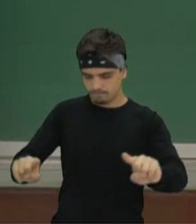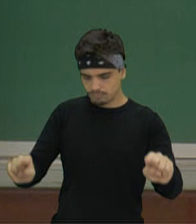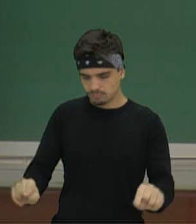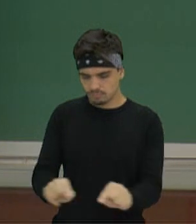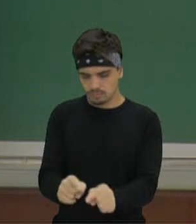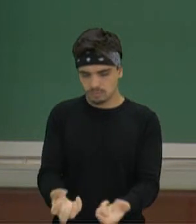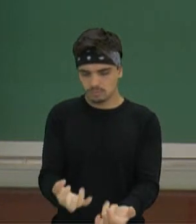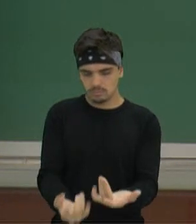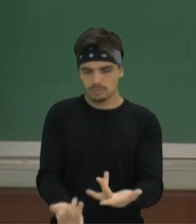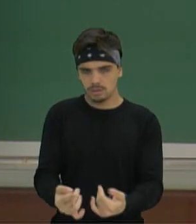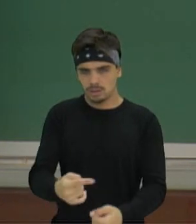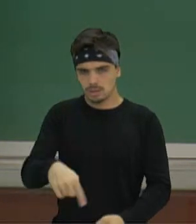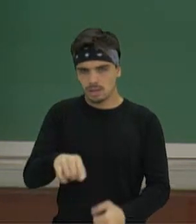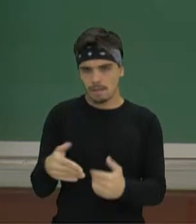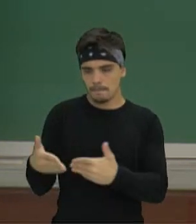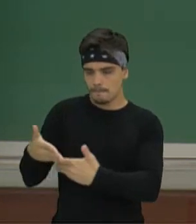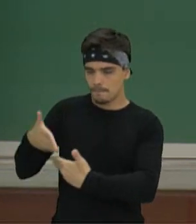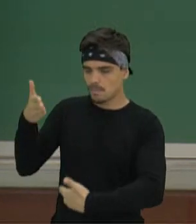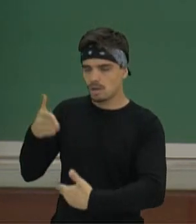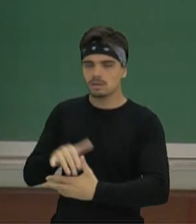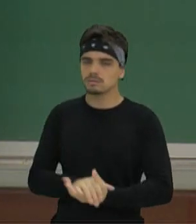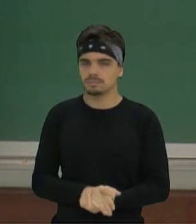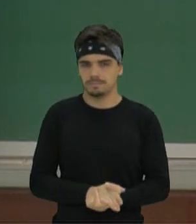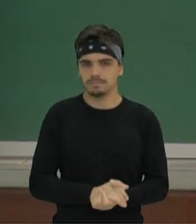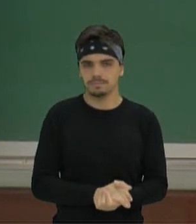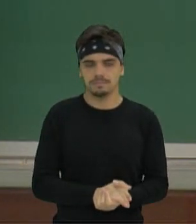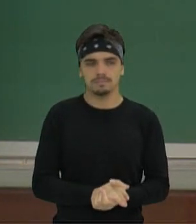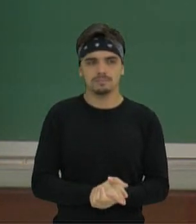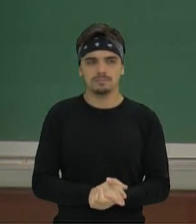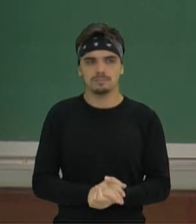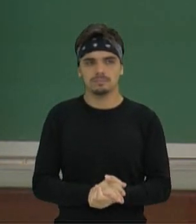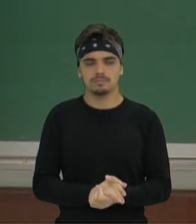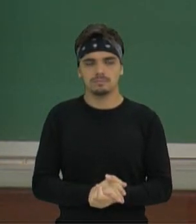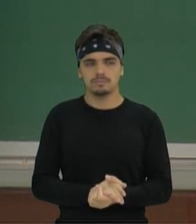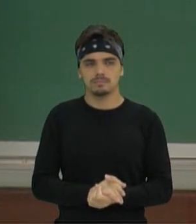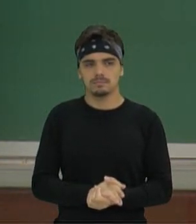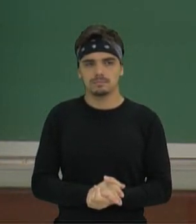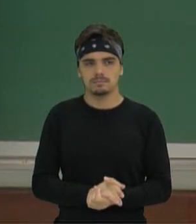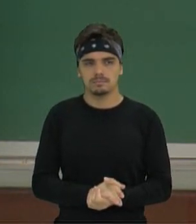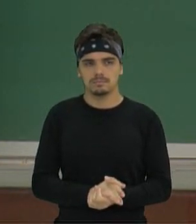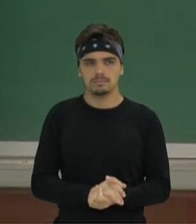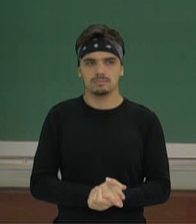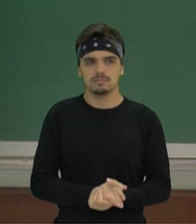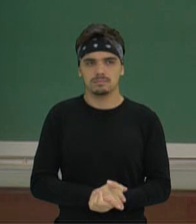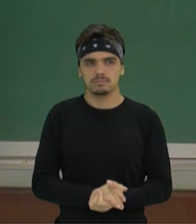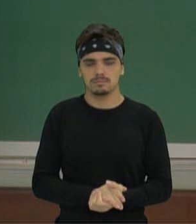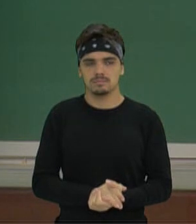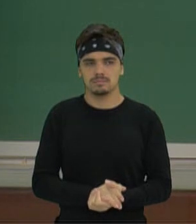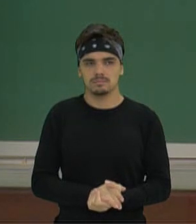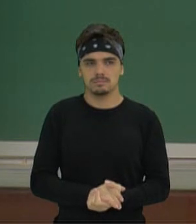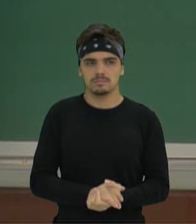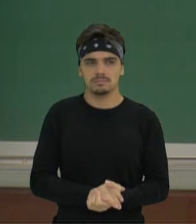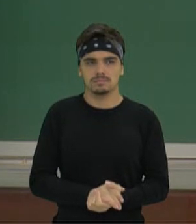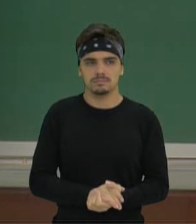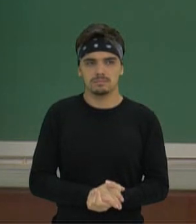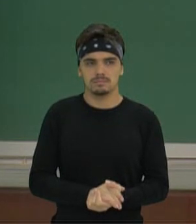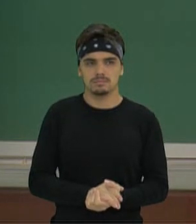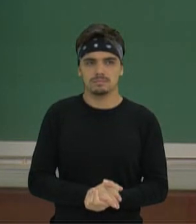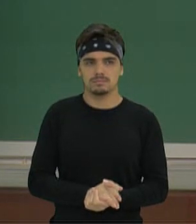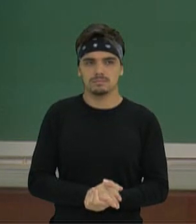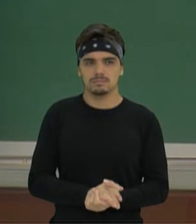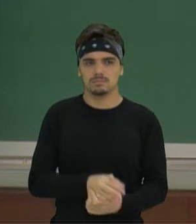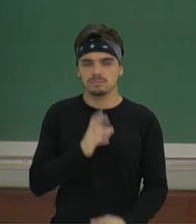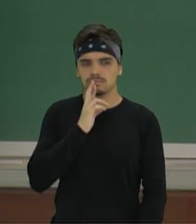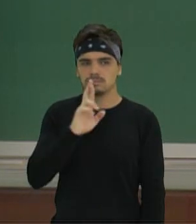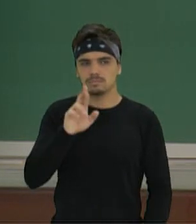caso. Number 2, when she says that she was just a flame, she means that...